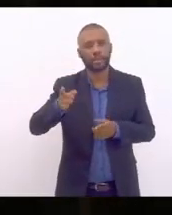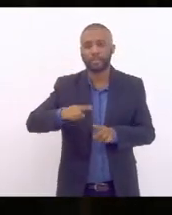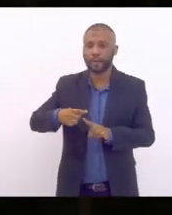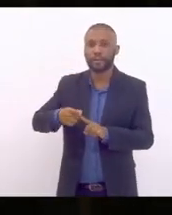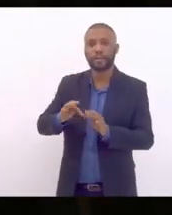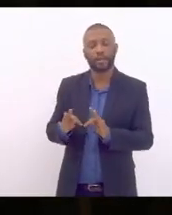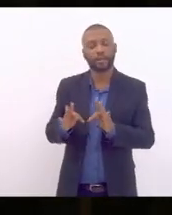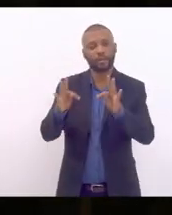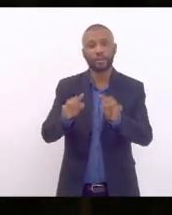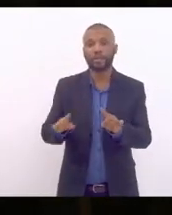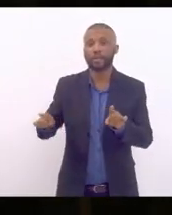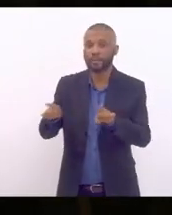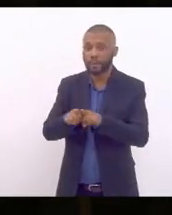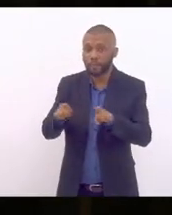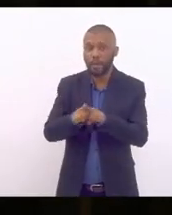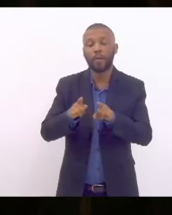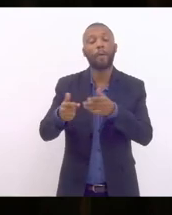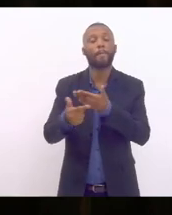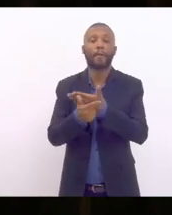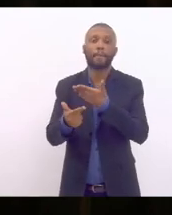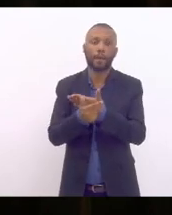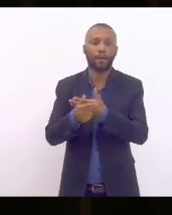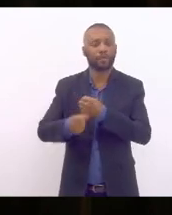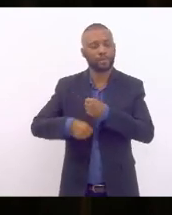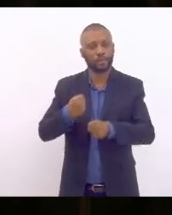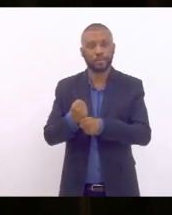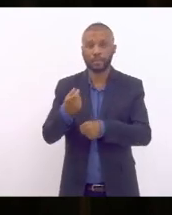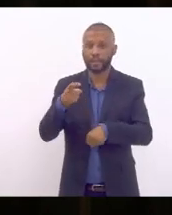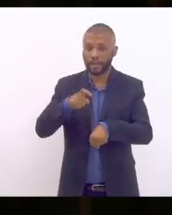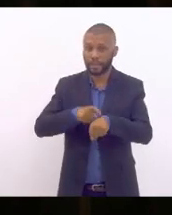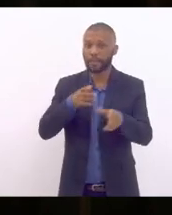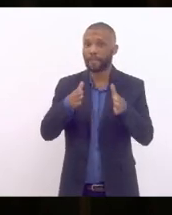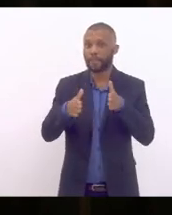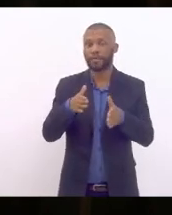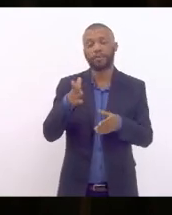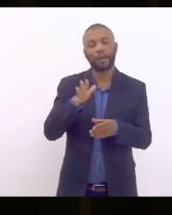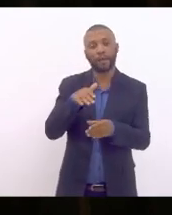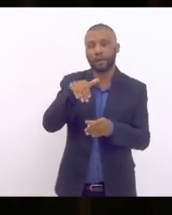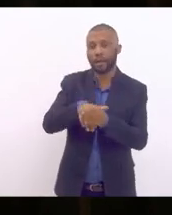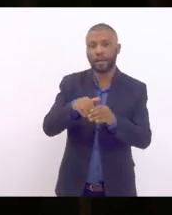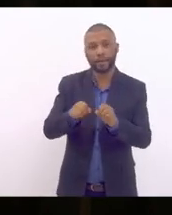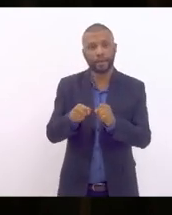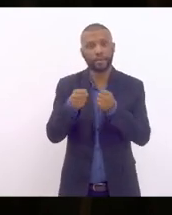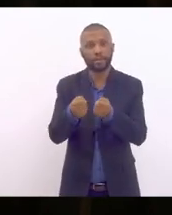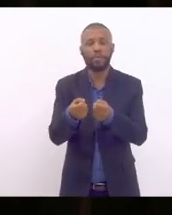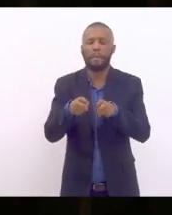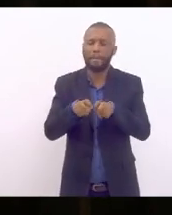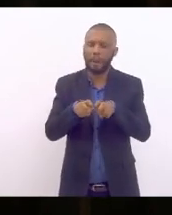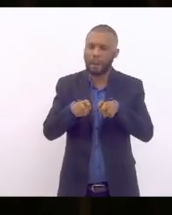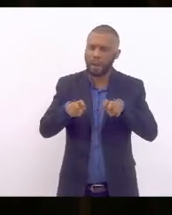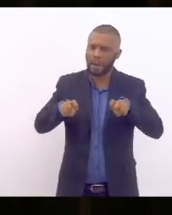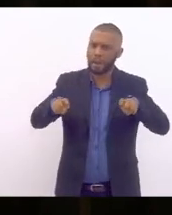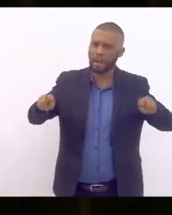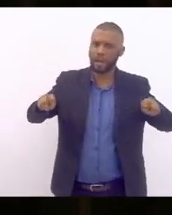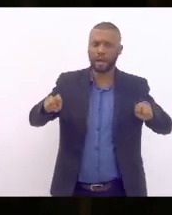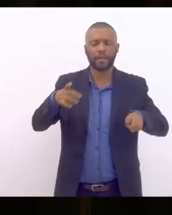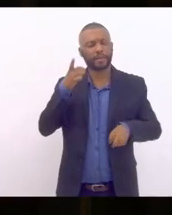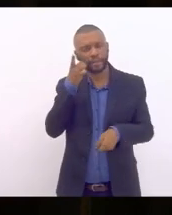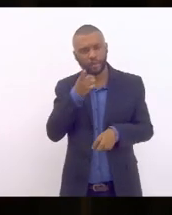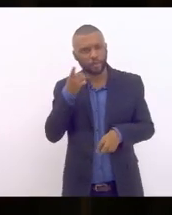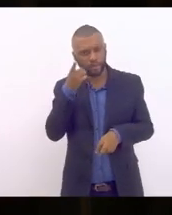a o papel esse ano nesse período eleitoral é garantir uma imensa a bancada de parlamentares